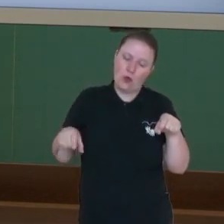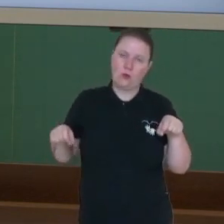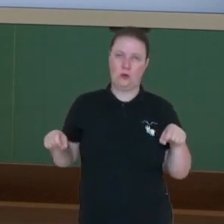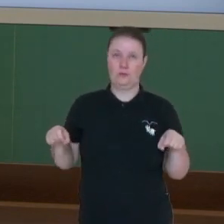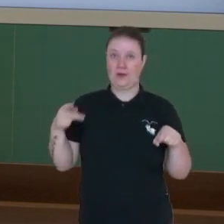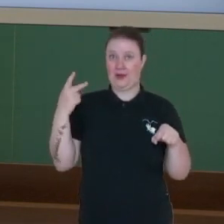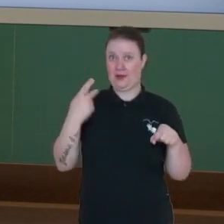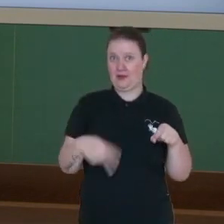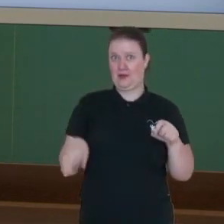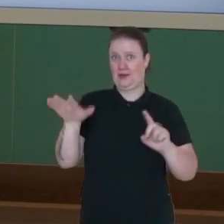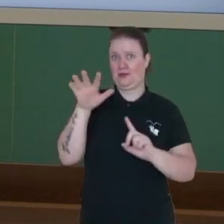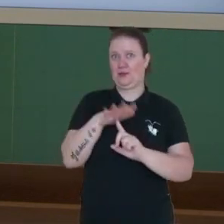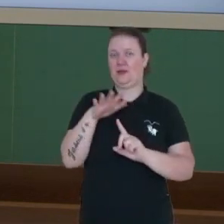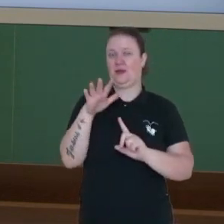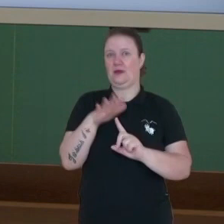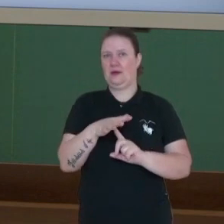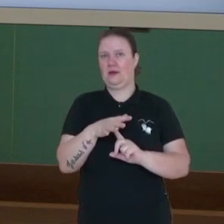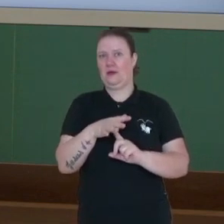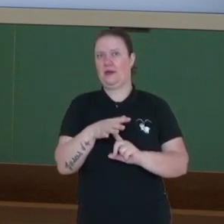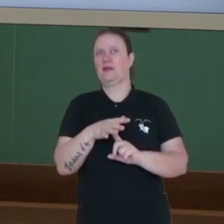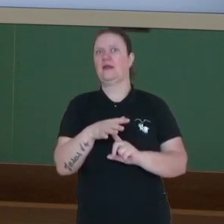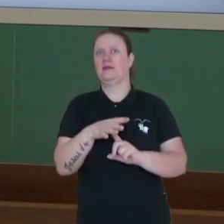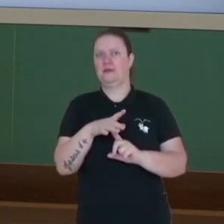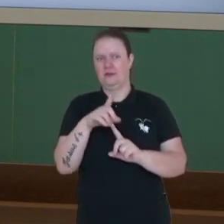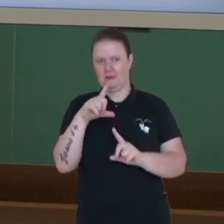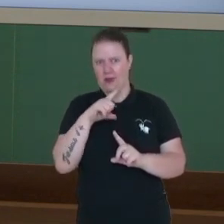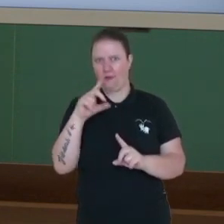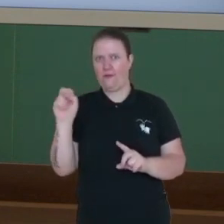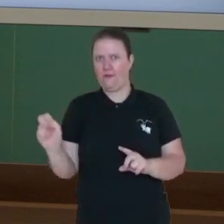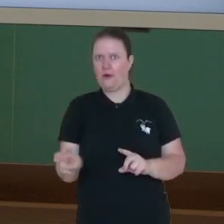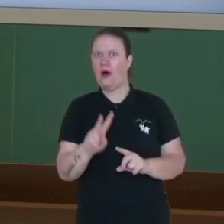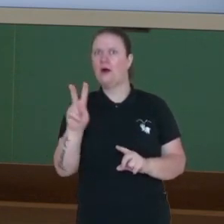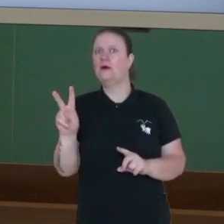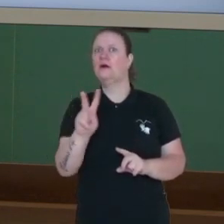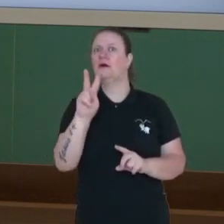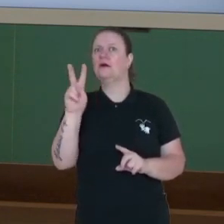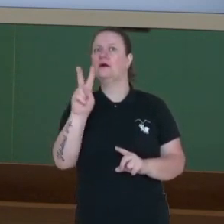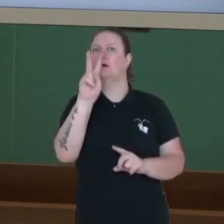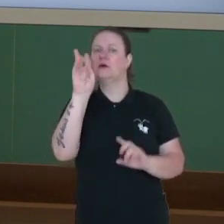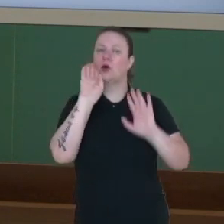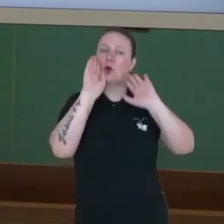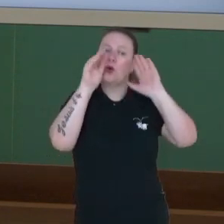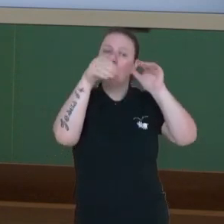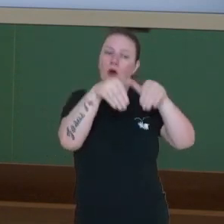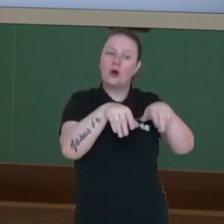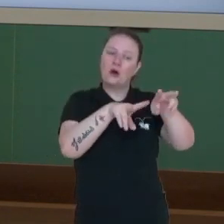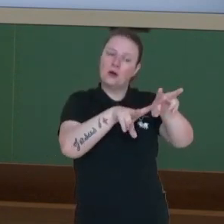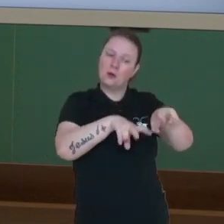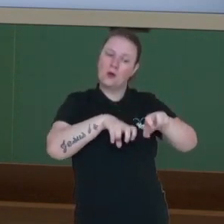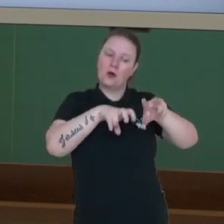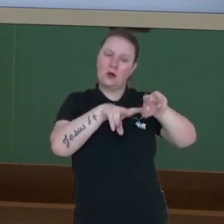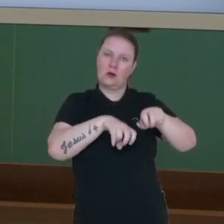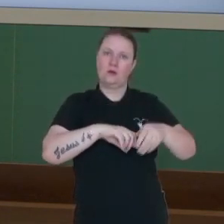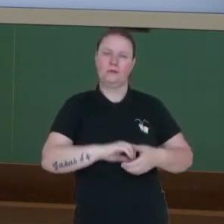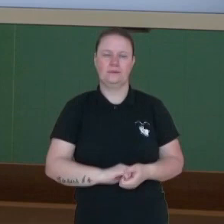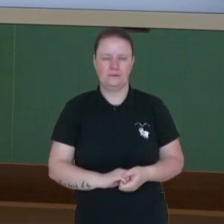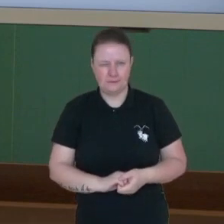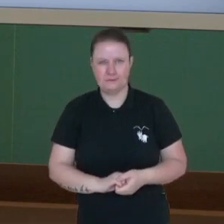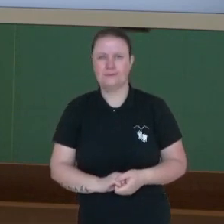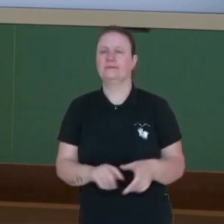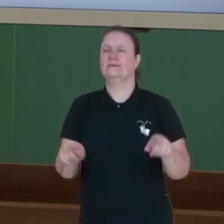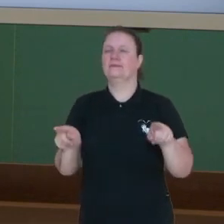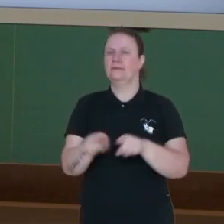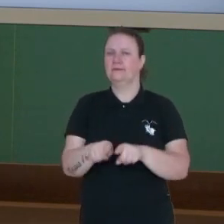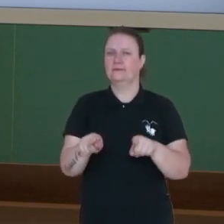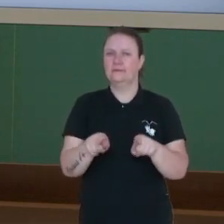vocação agrícola, né? Nós sabemos a importância da agricultura para a economia paranaense, né? A produção